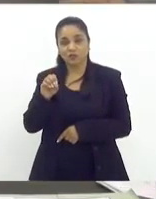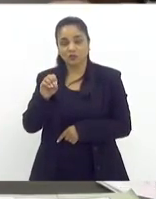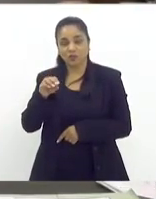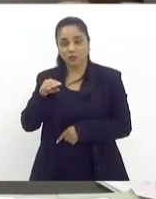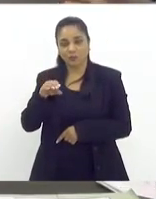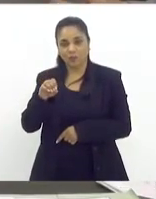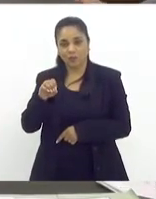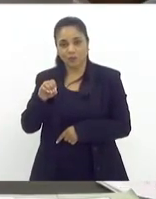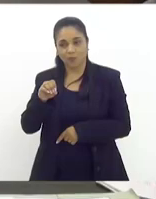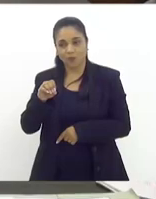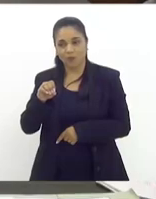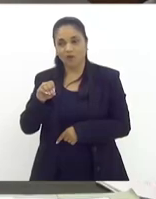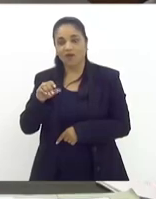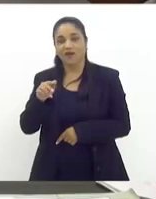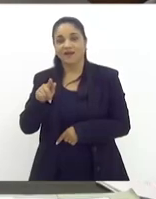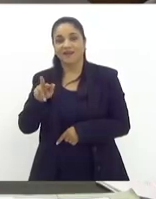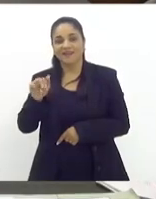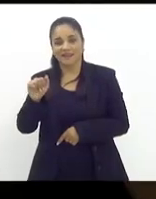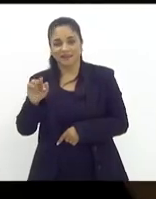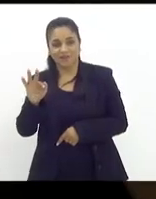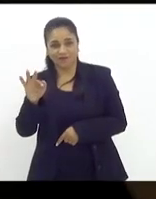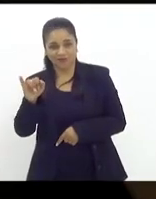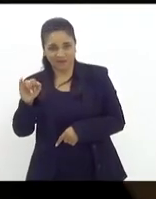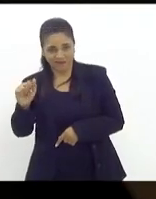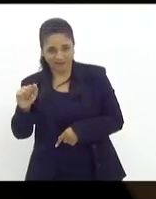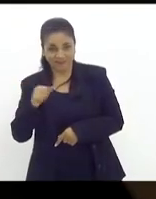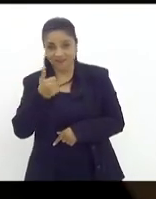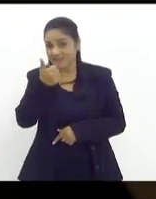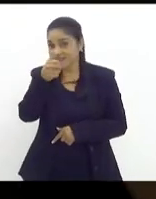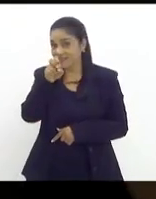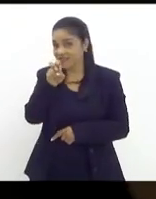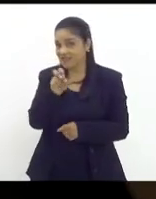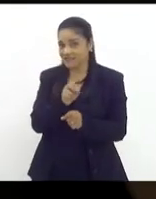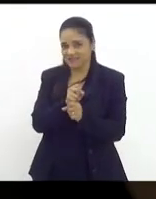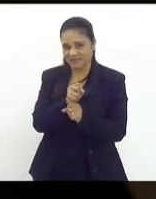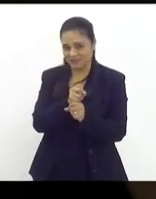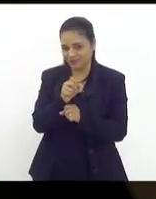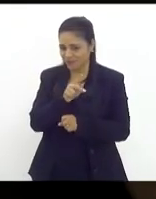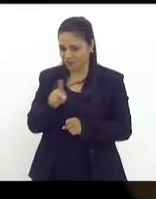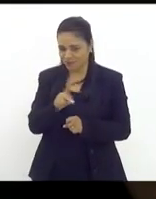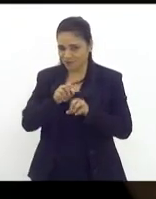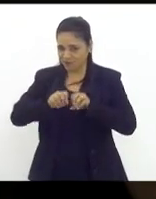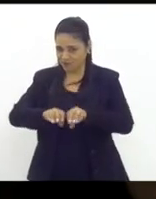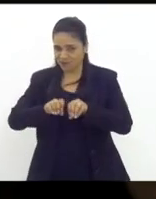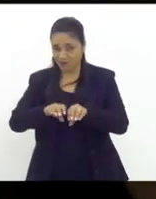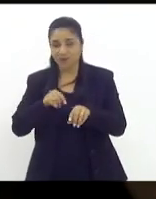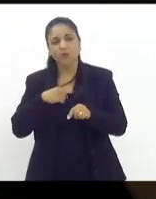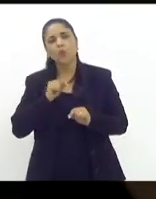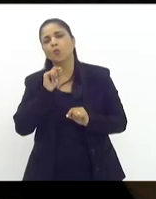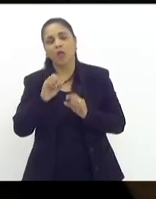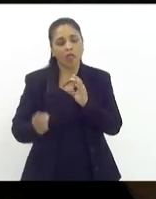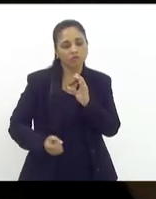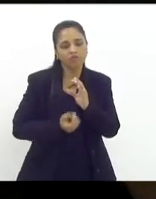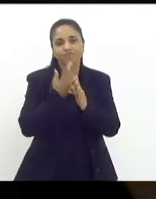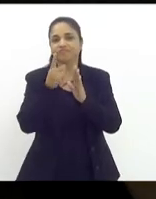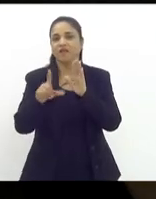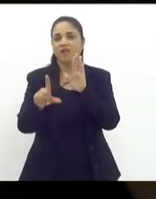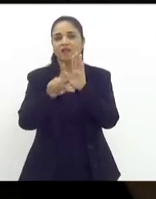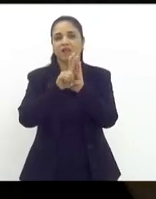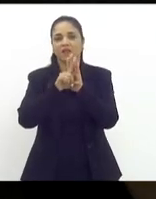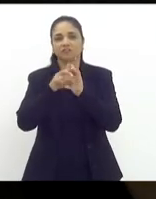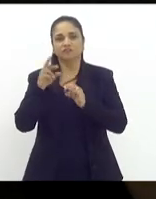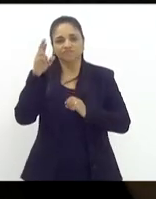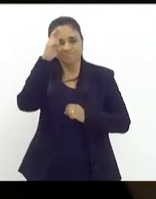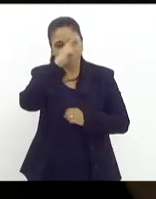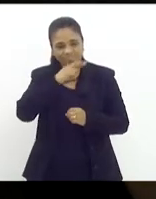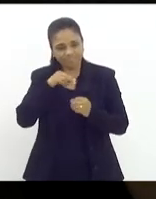anos. Bom, mas o que eu estou dizendo é o seguinte. O que me motivou a fazer a lei da autovistoria foi o grande acidente que